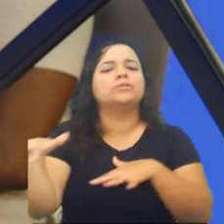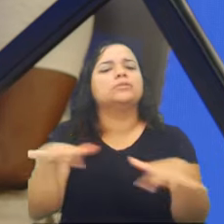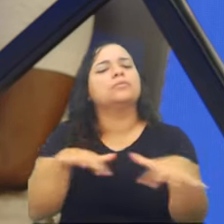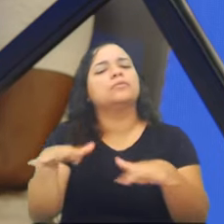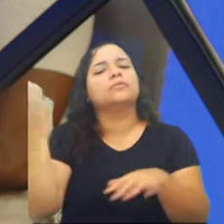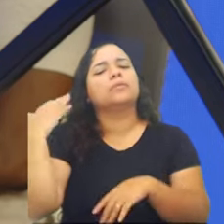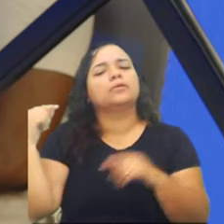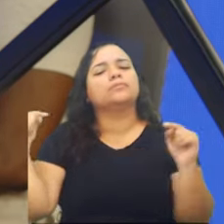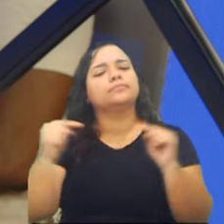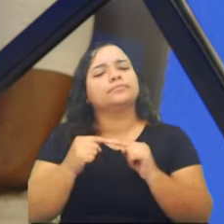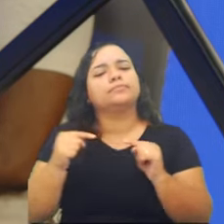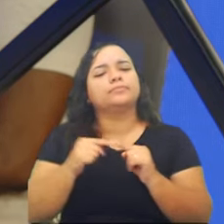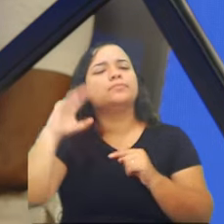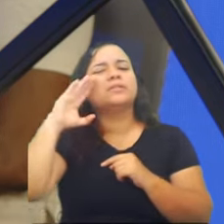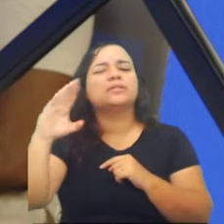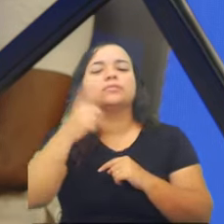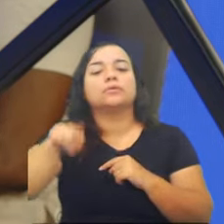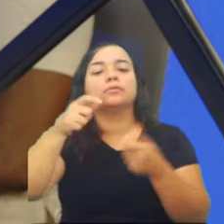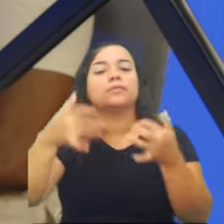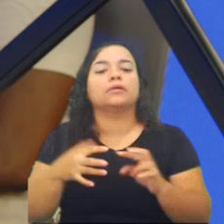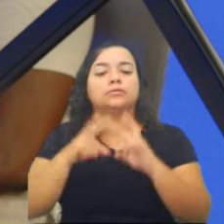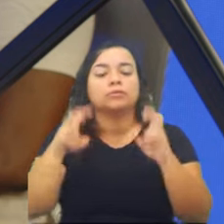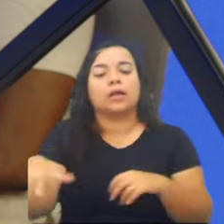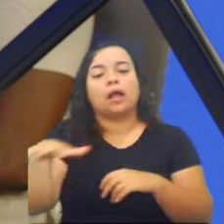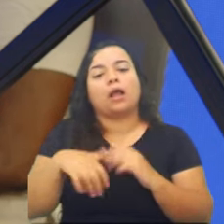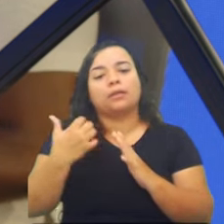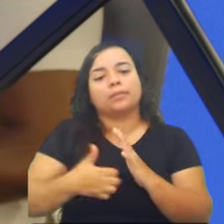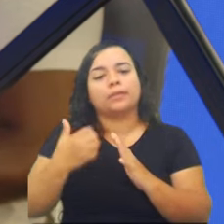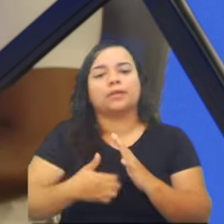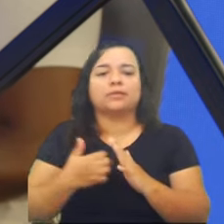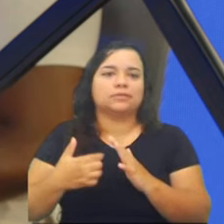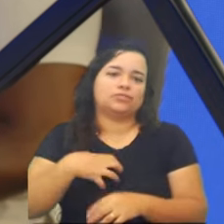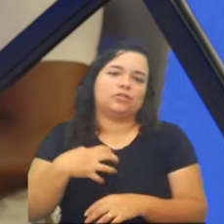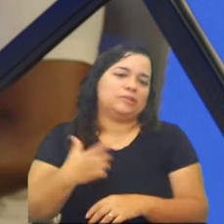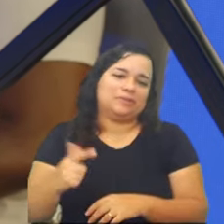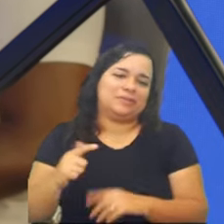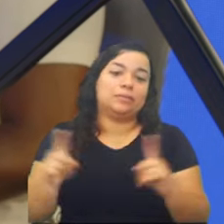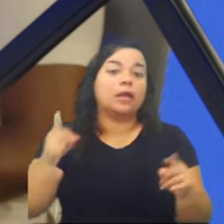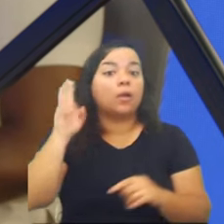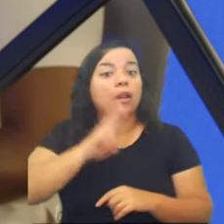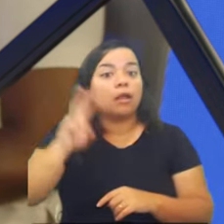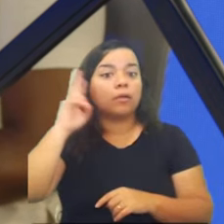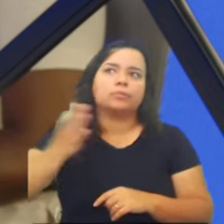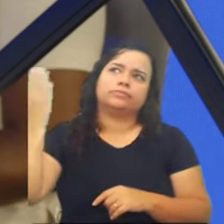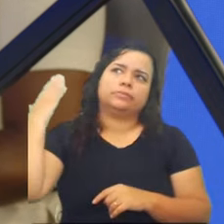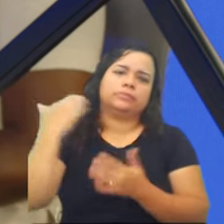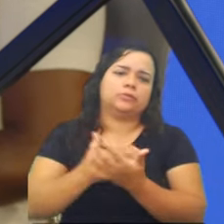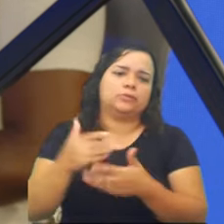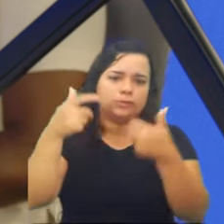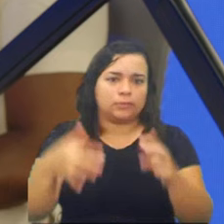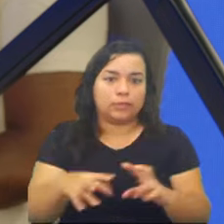quando começou todo esse movimento né Principalmente a gente fala de mundo corporativo não tem jeito né mas eu lembro que lá no